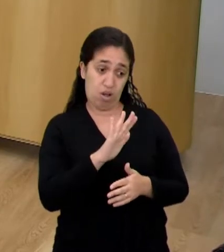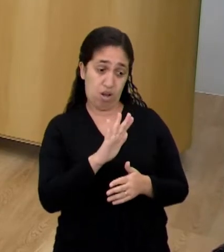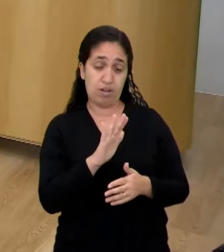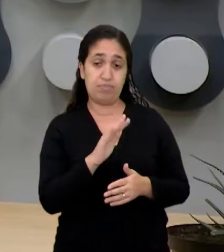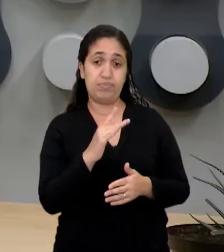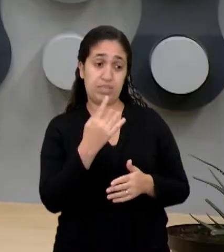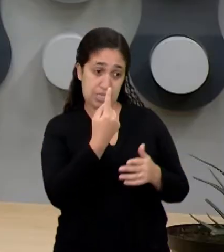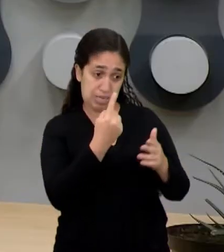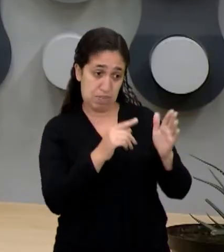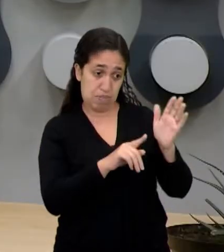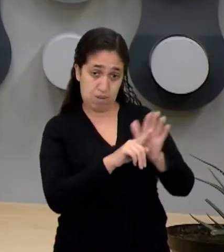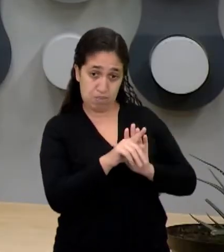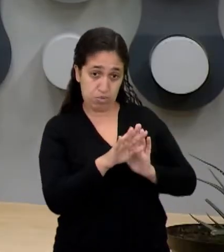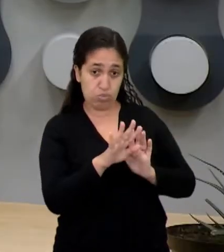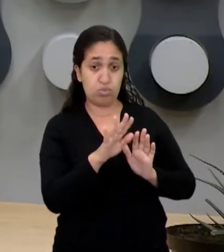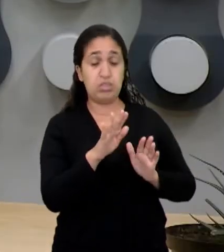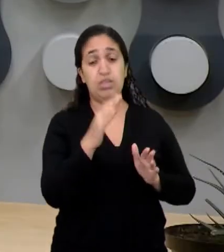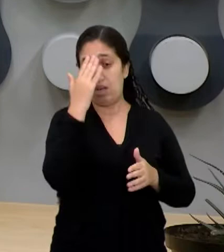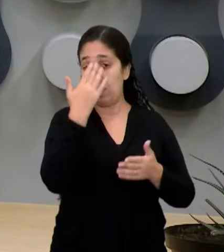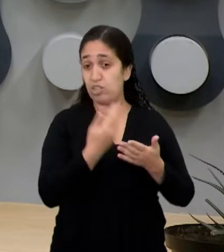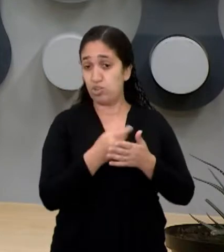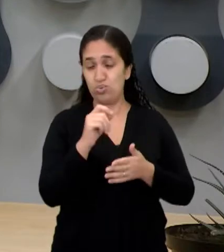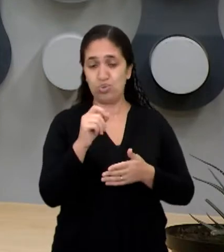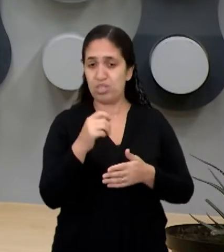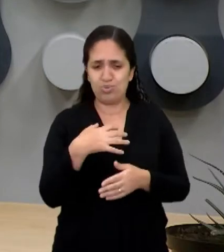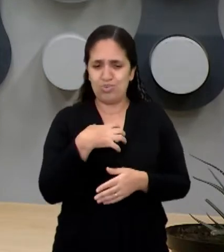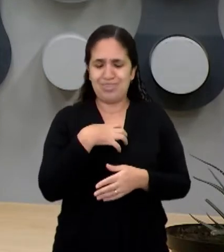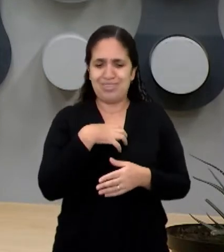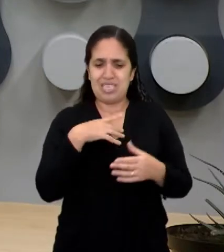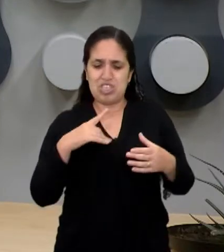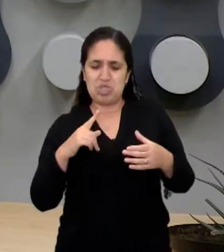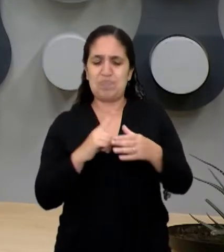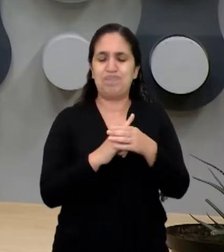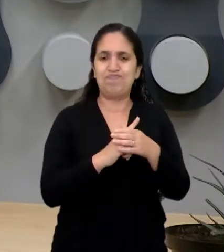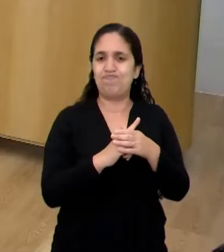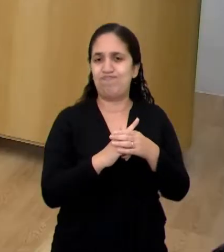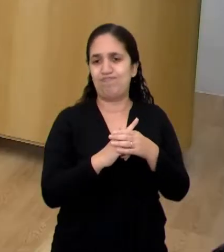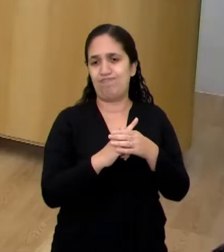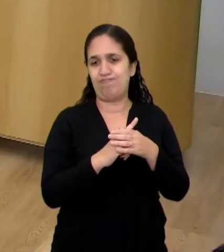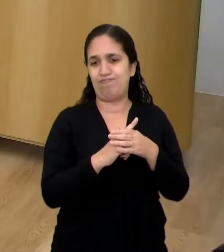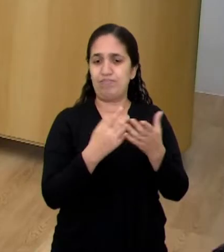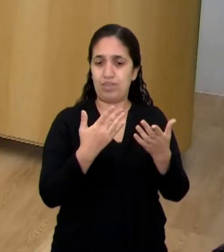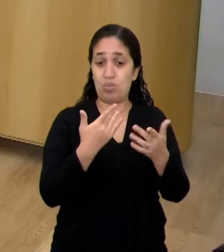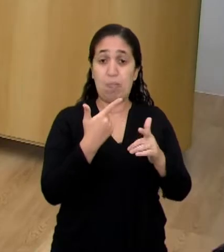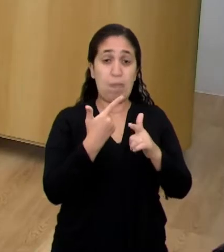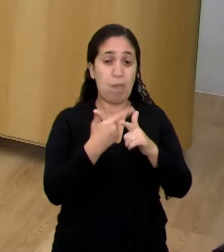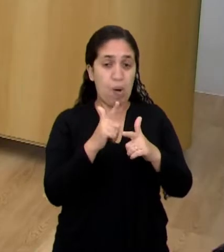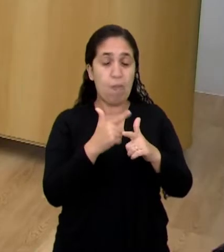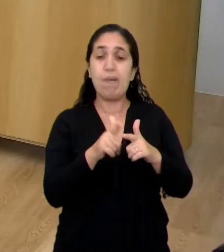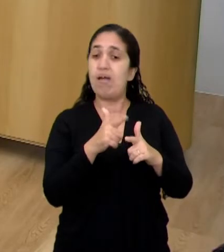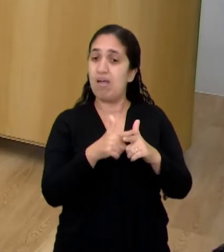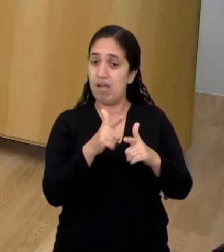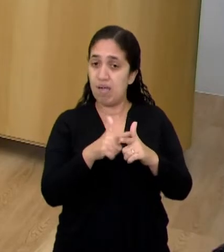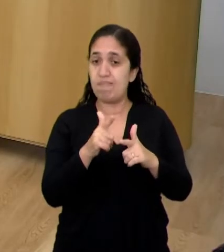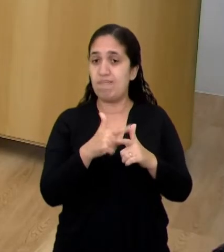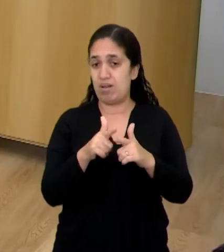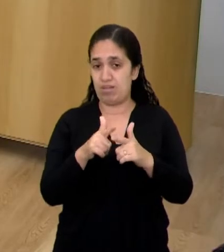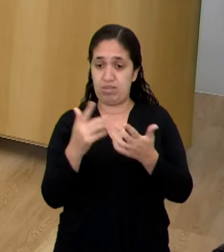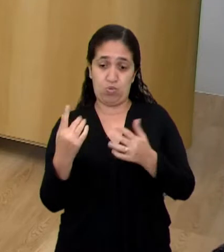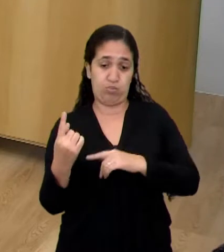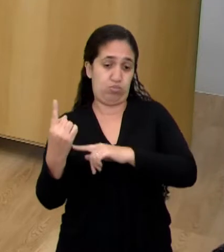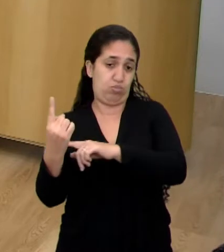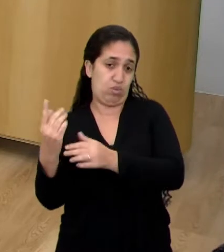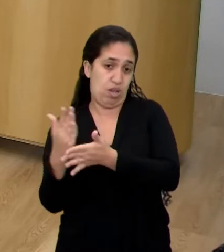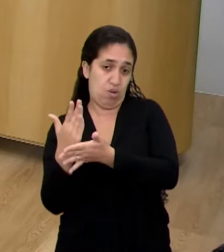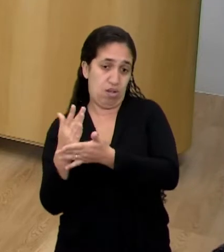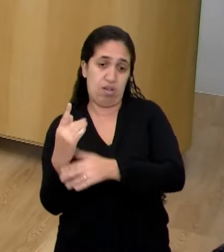porque não se sente pertencente. Sim, existe um problema, né? Então alguém, né? Eu vou pôr alguém